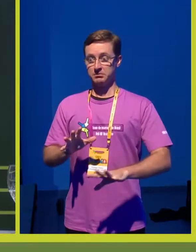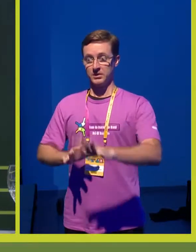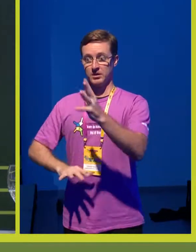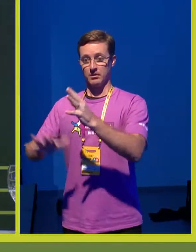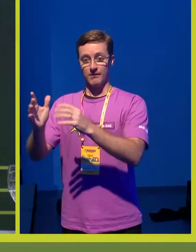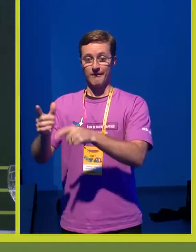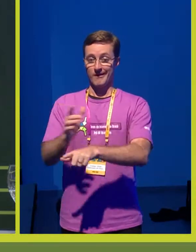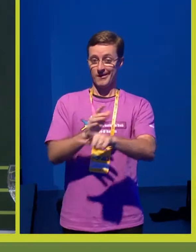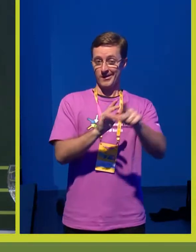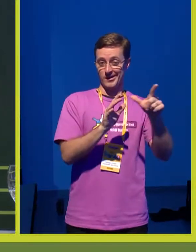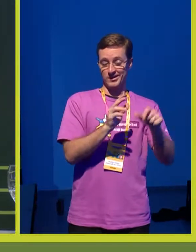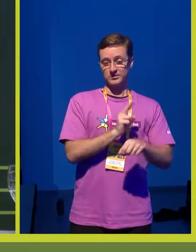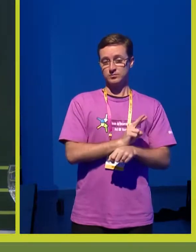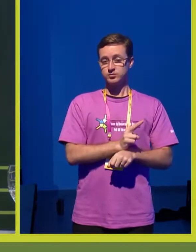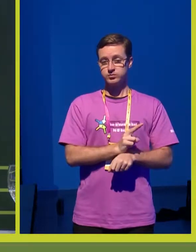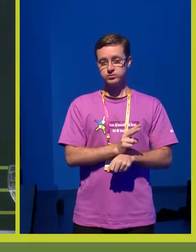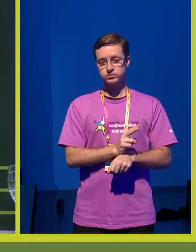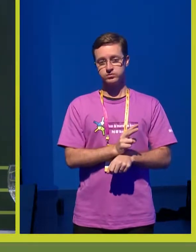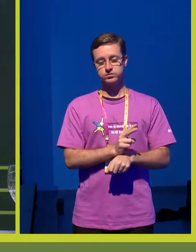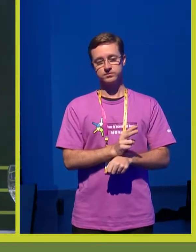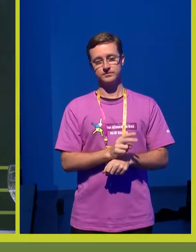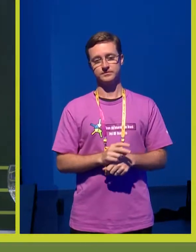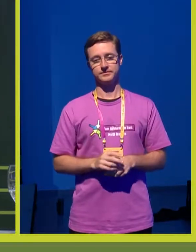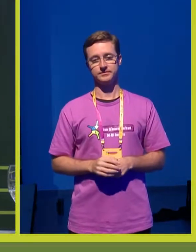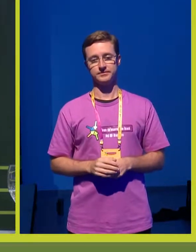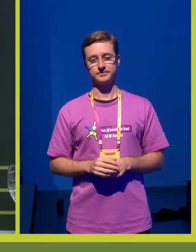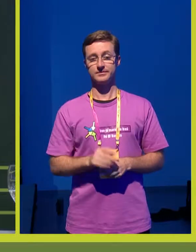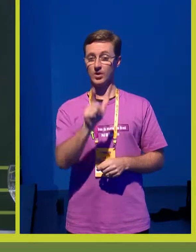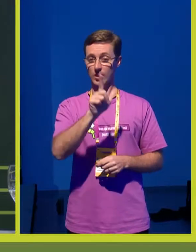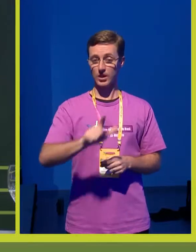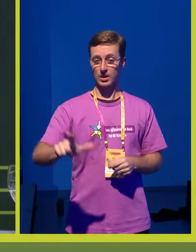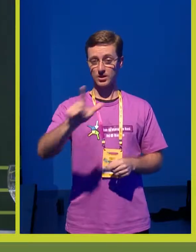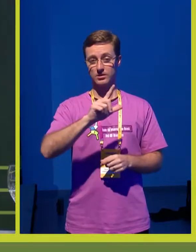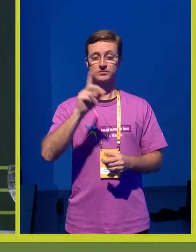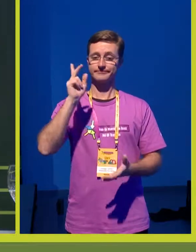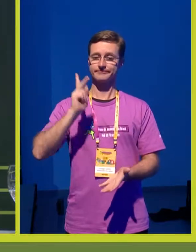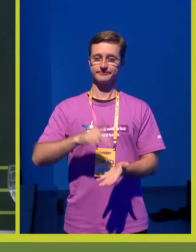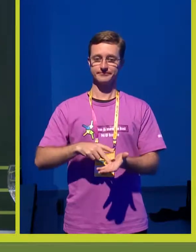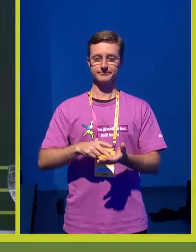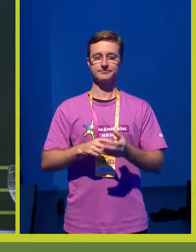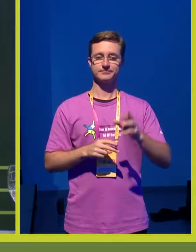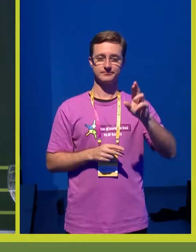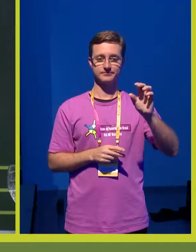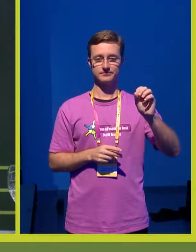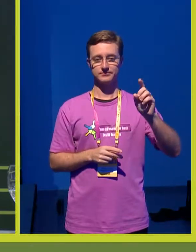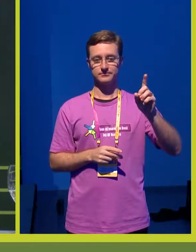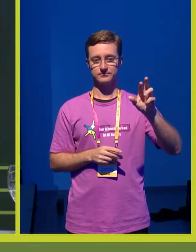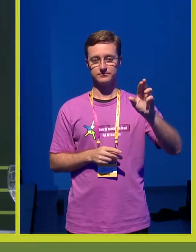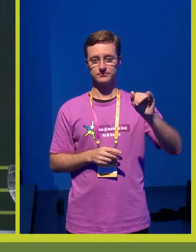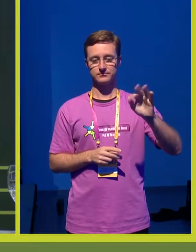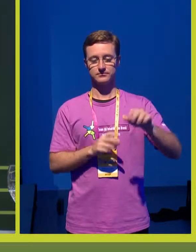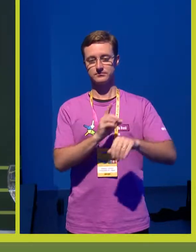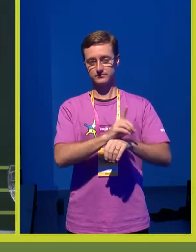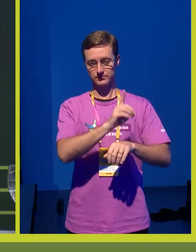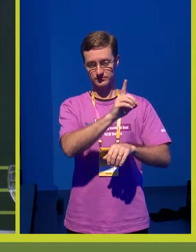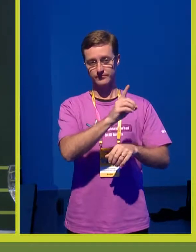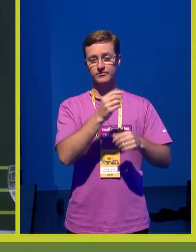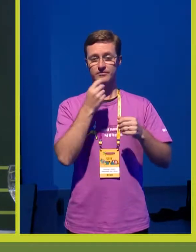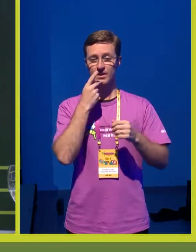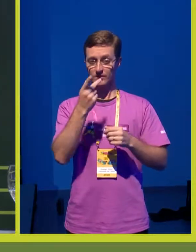criminosos ocorram a lógica é distinta no caso como o doutor Rodrigo falou existe um